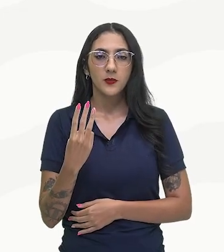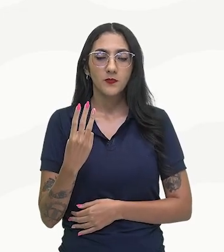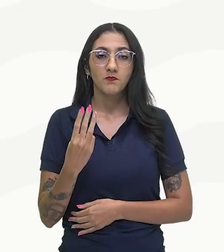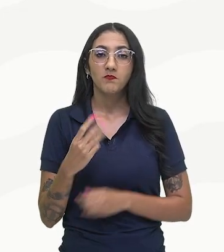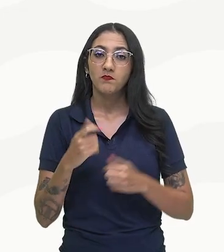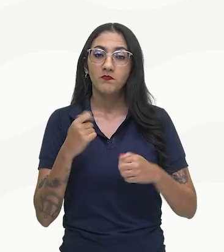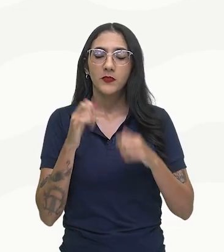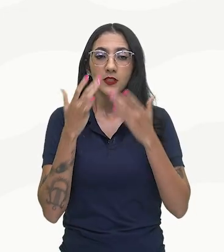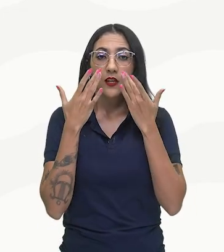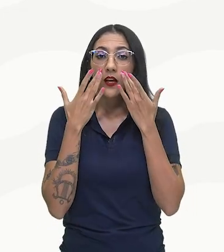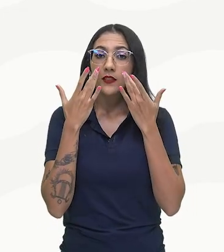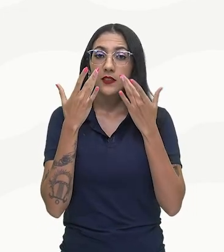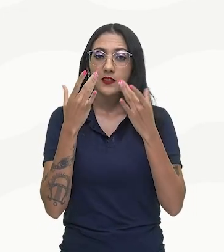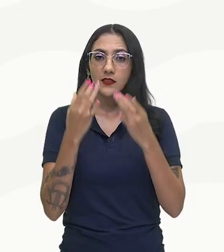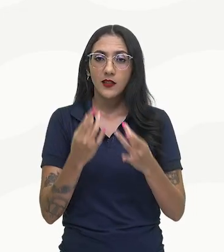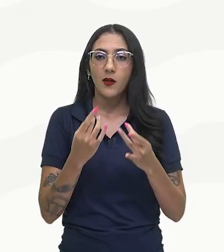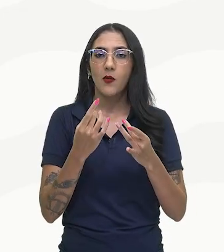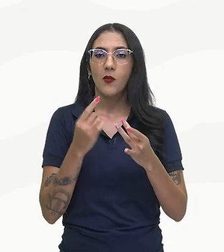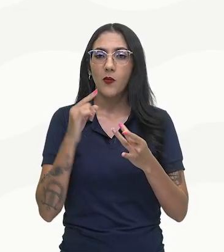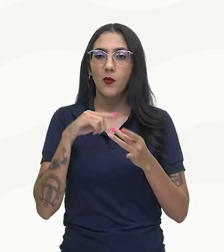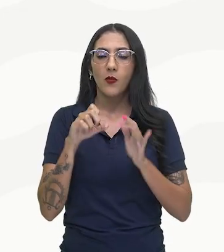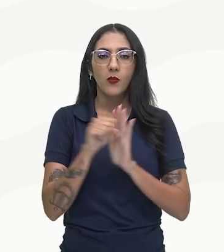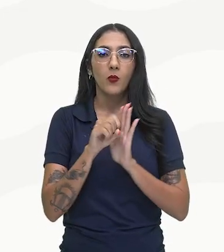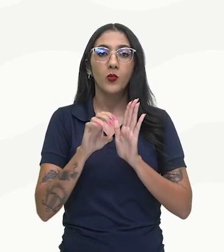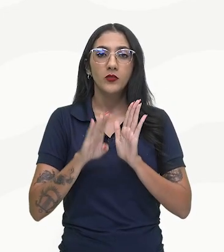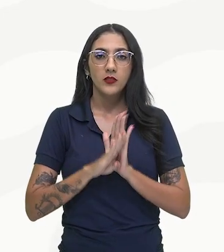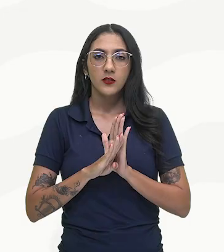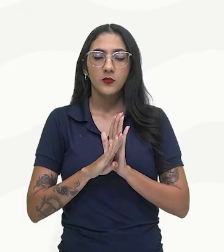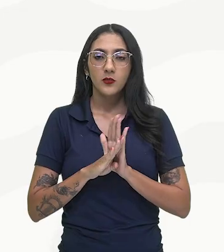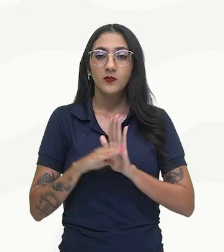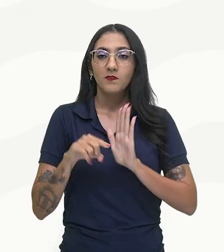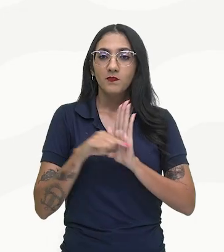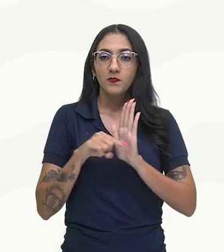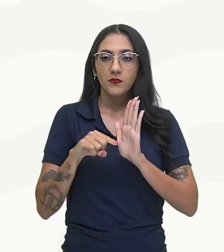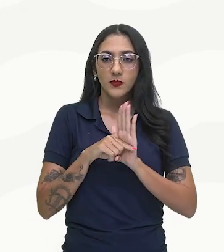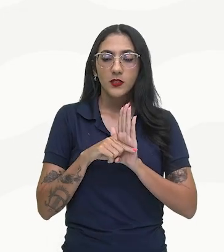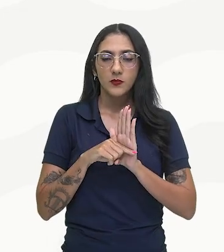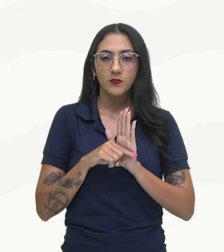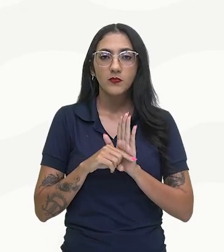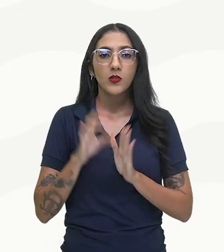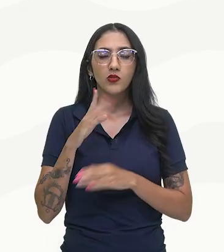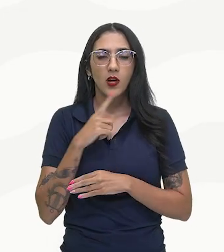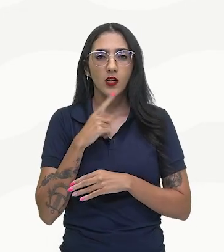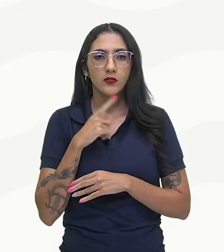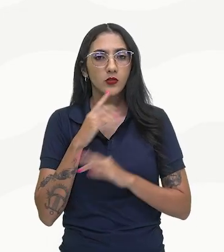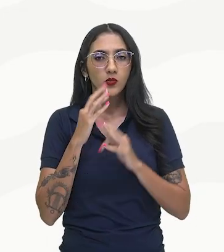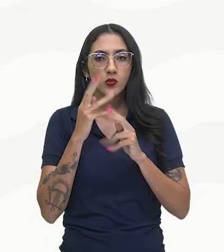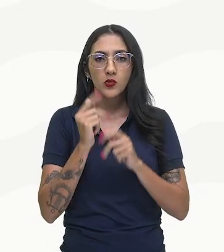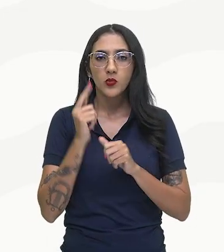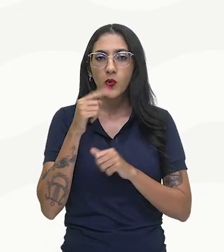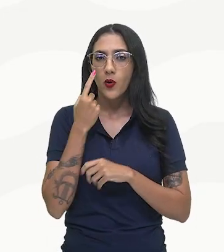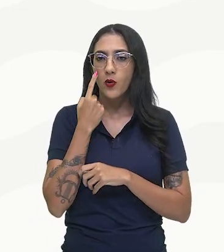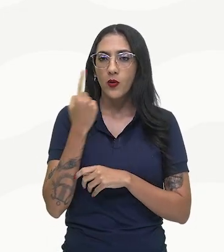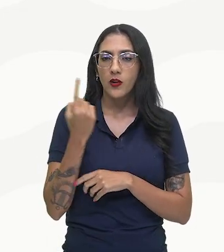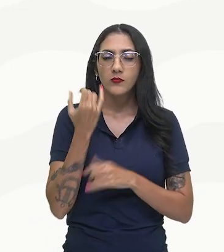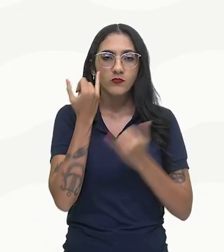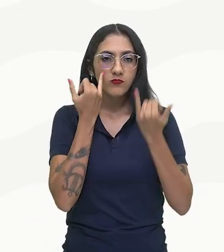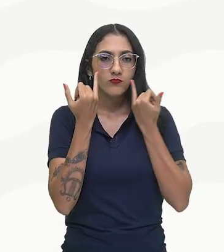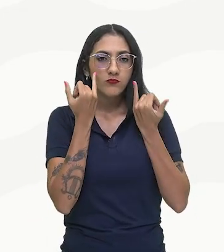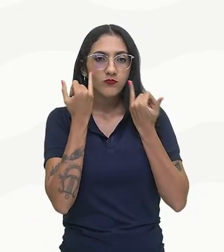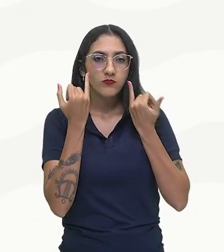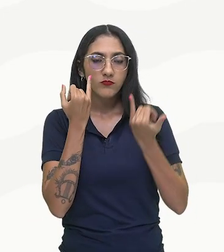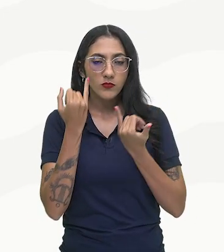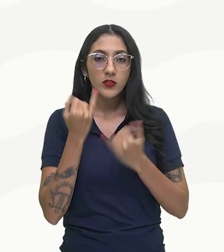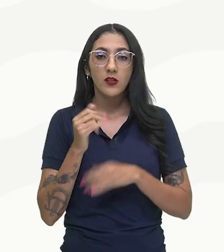muita atenção para esse sinal, não é mesmo, professora? Sim, porque com esses coeficientes, então, nós iremos resolver